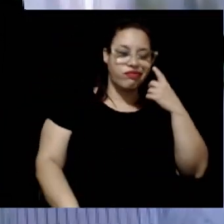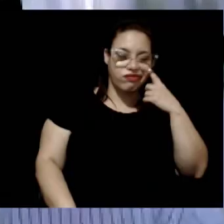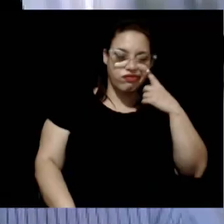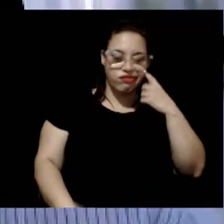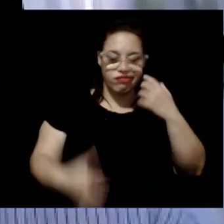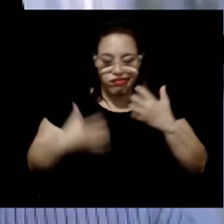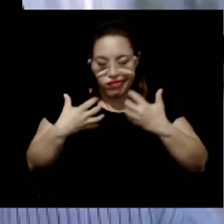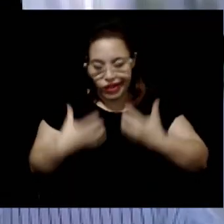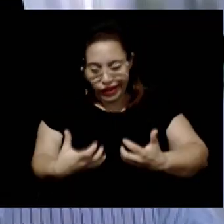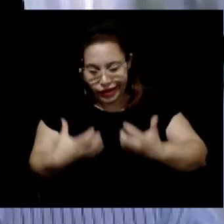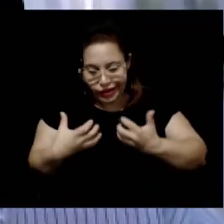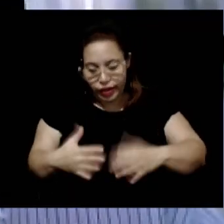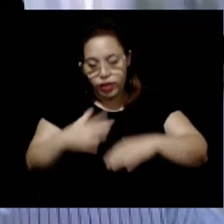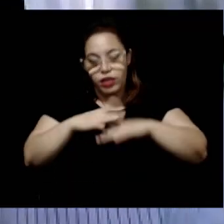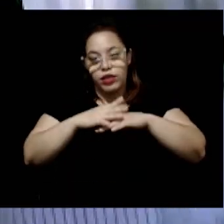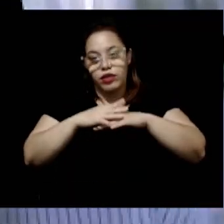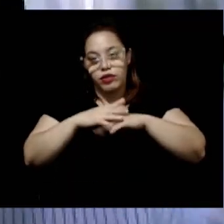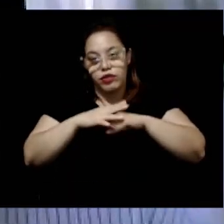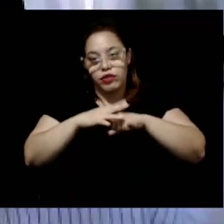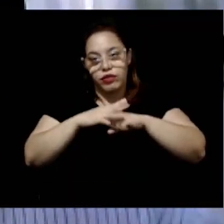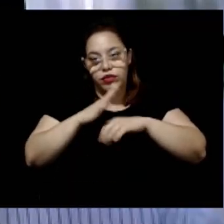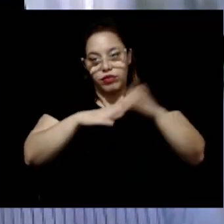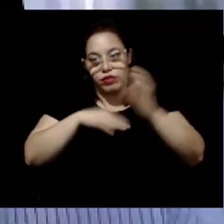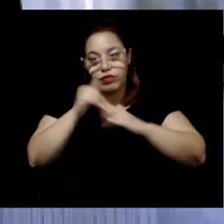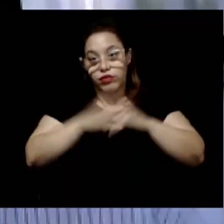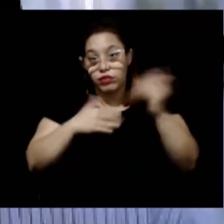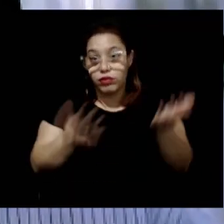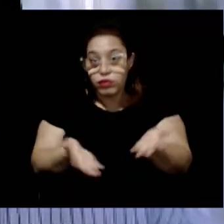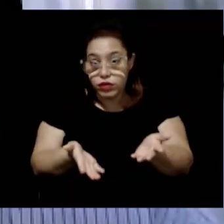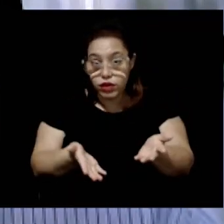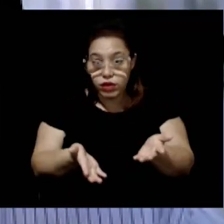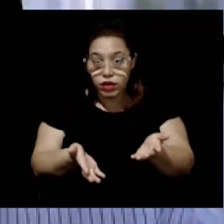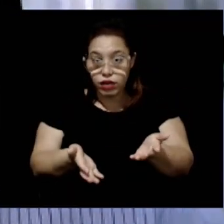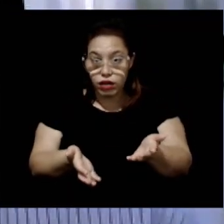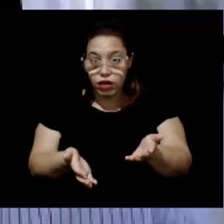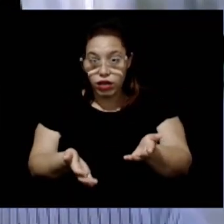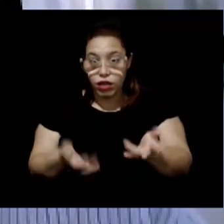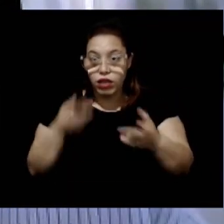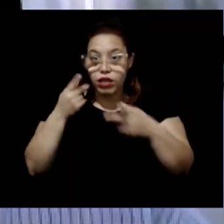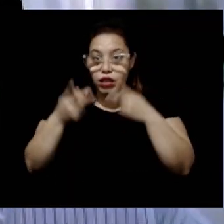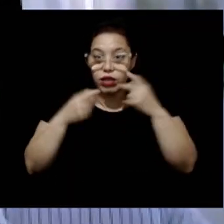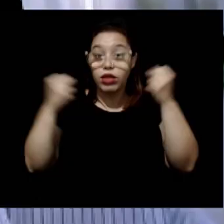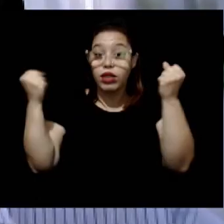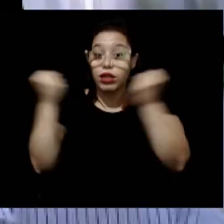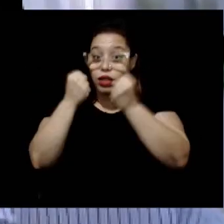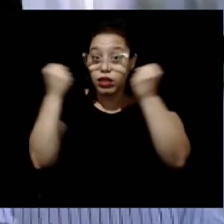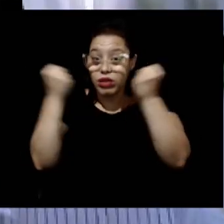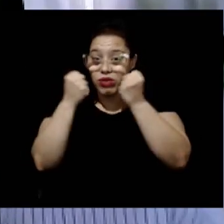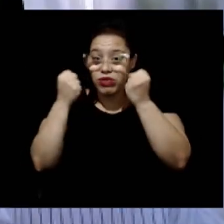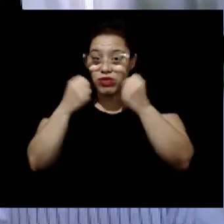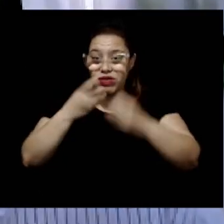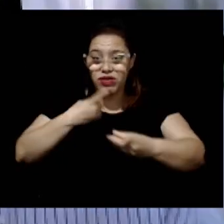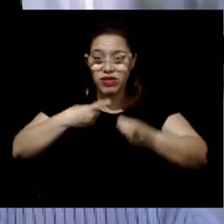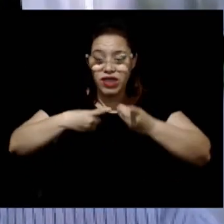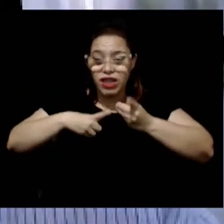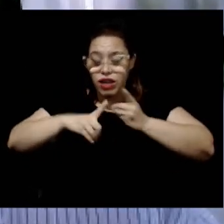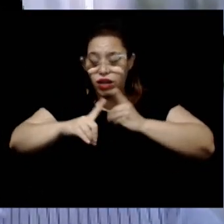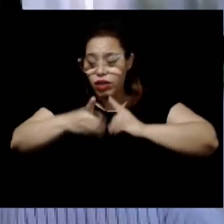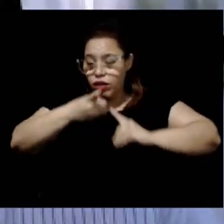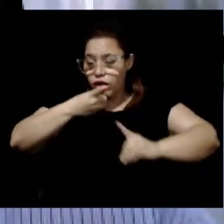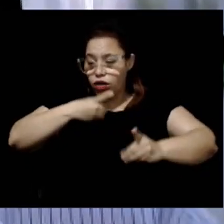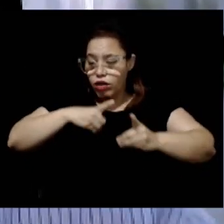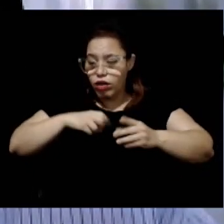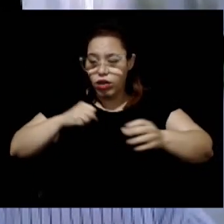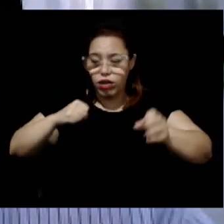tratamento. Eu preciso de um paciente, acabei de dizer, fazendo exercício, e a depressão muitas vezes o impede,